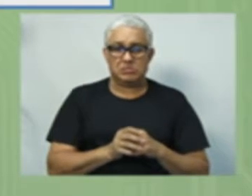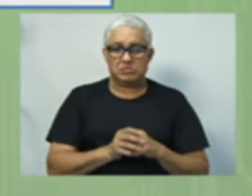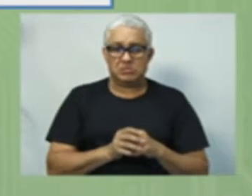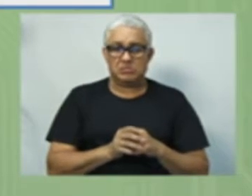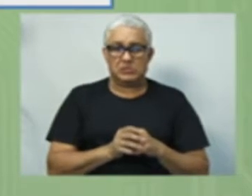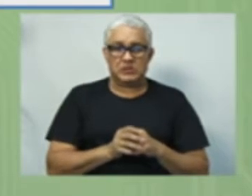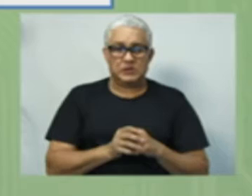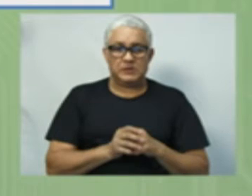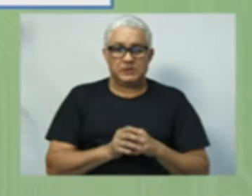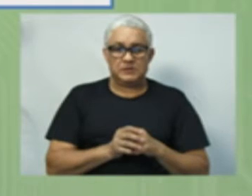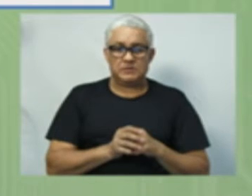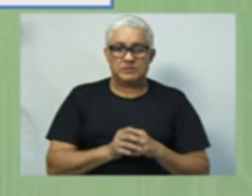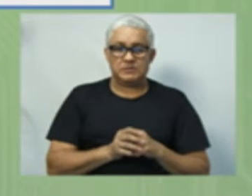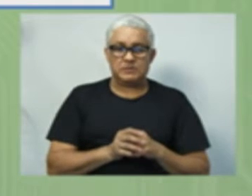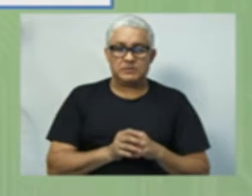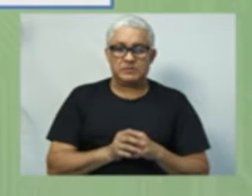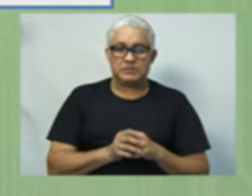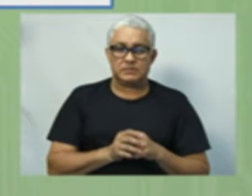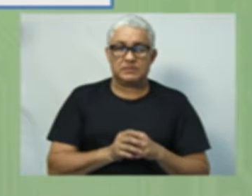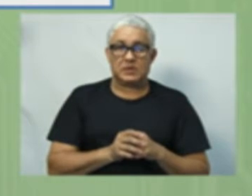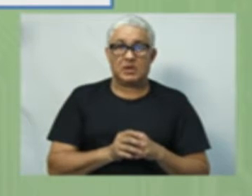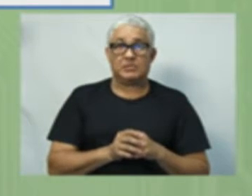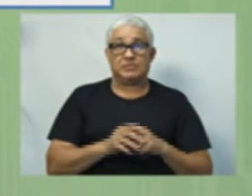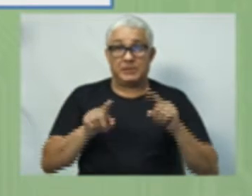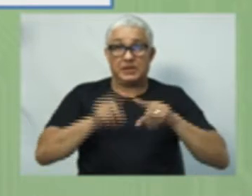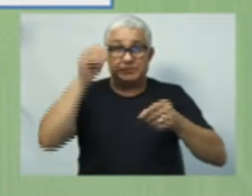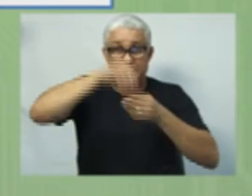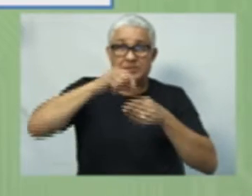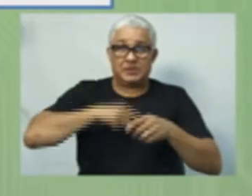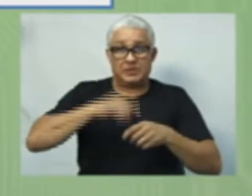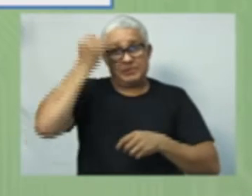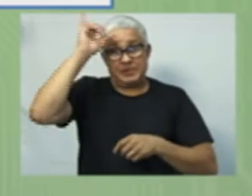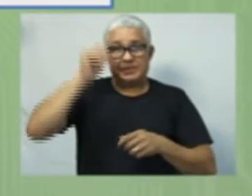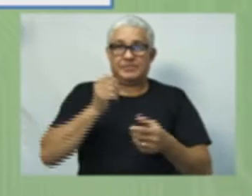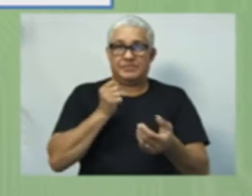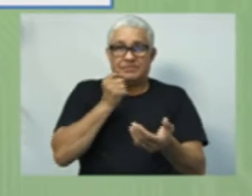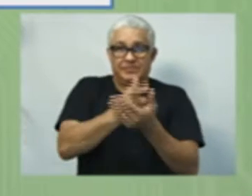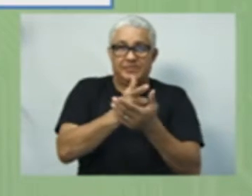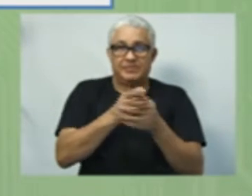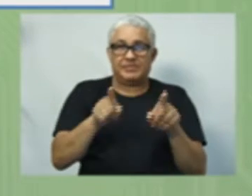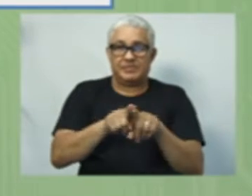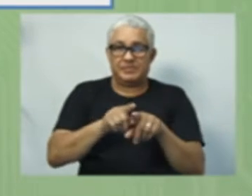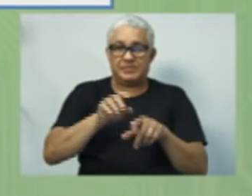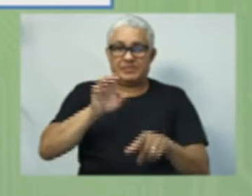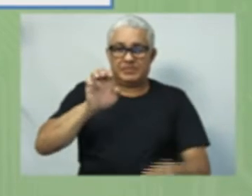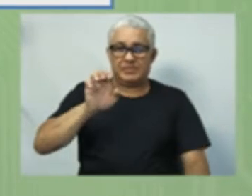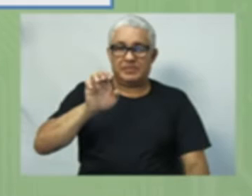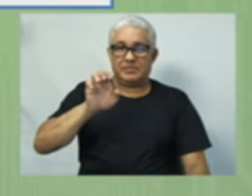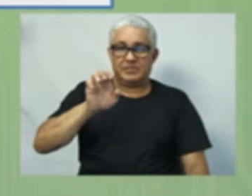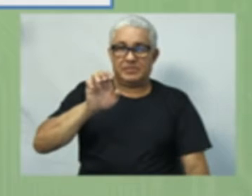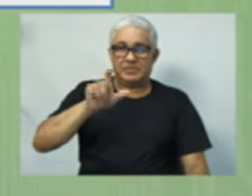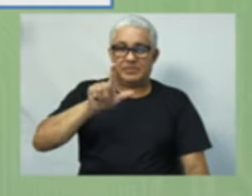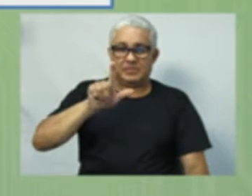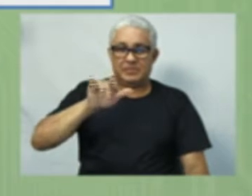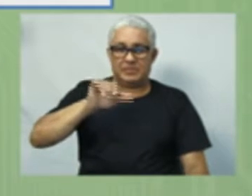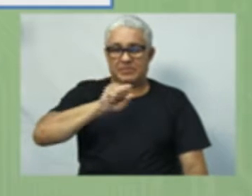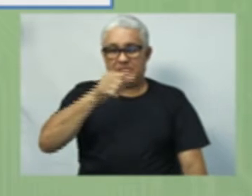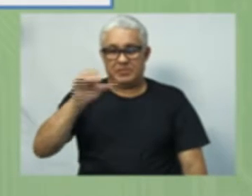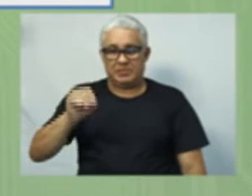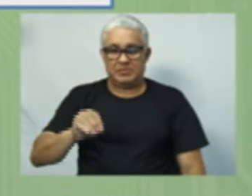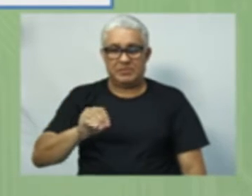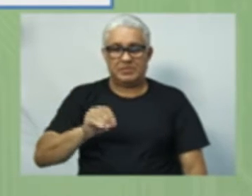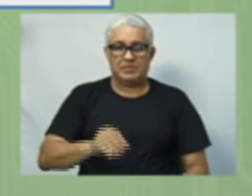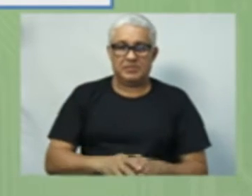artificiosos e atípicos são adotados para não pagá-los. Isso também é conhecido como elisão ineficaz, pois possibilita